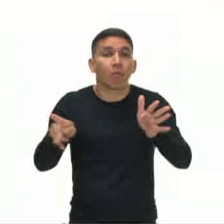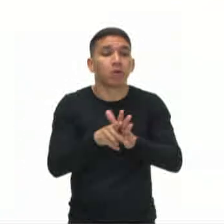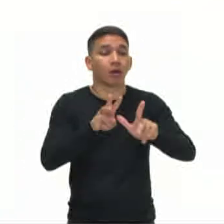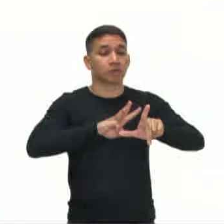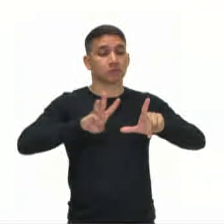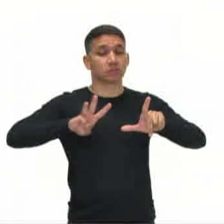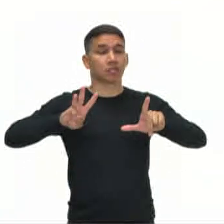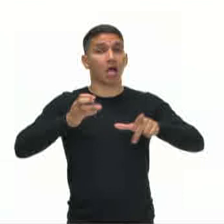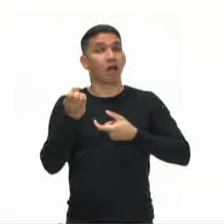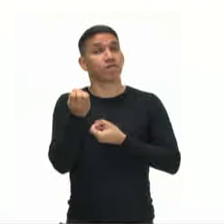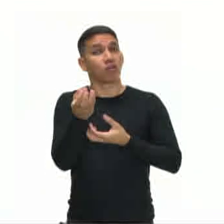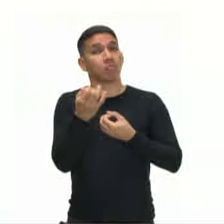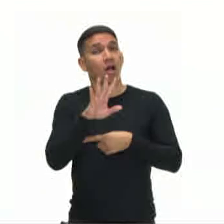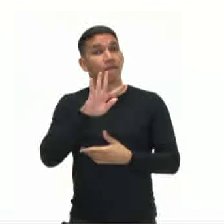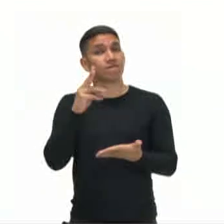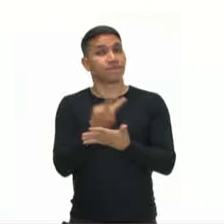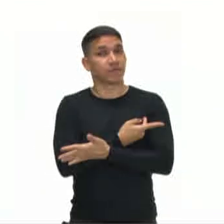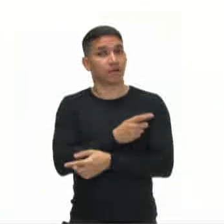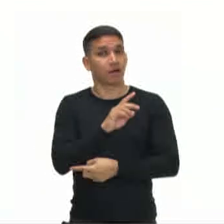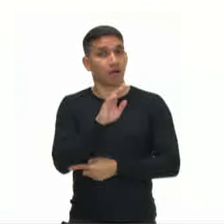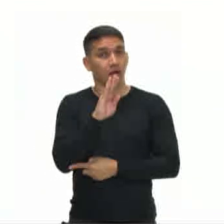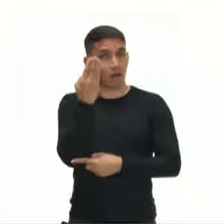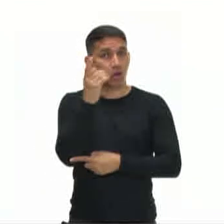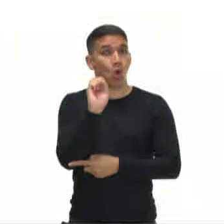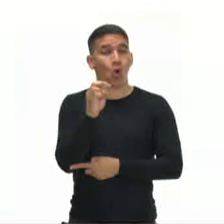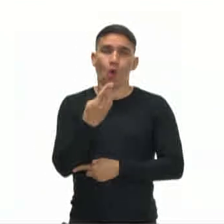de notícias falsas ou de um conteúdo